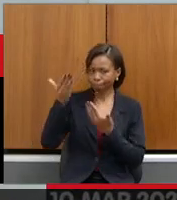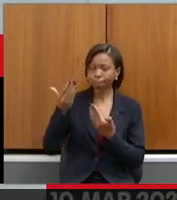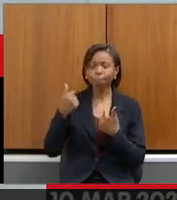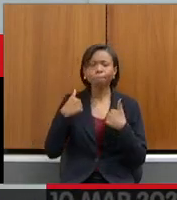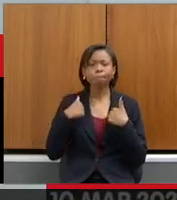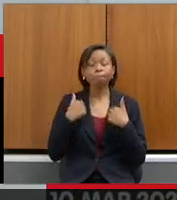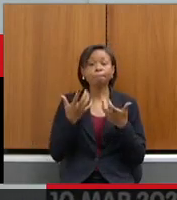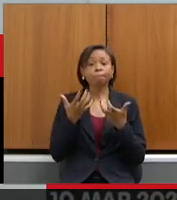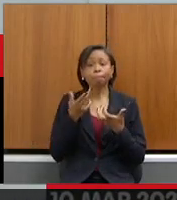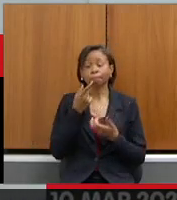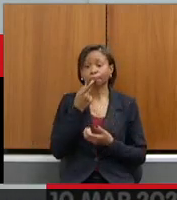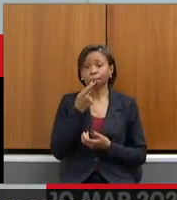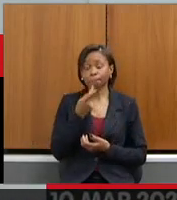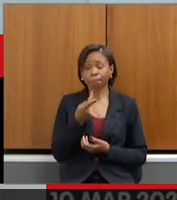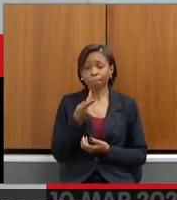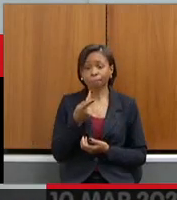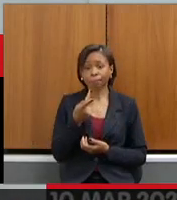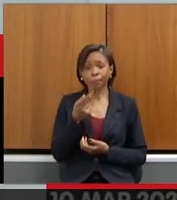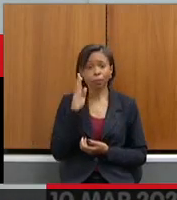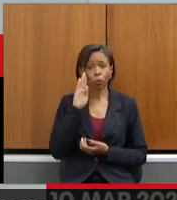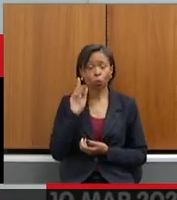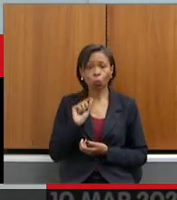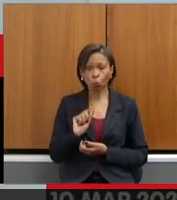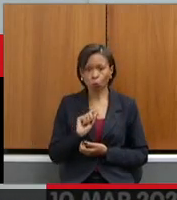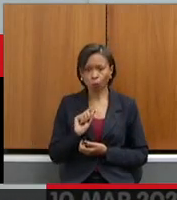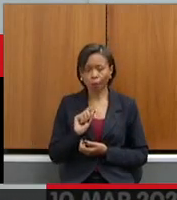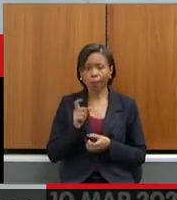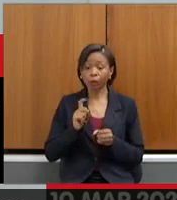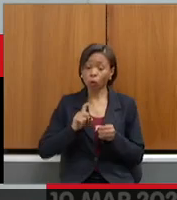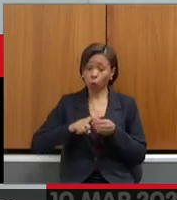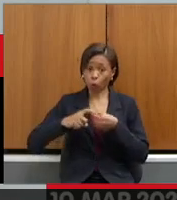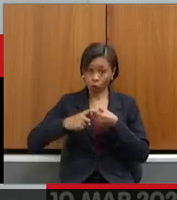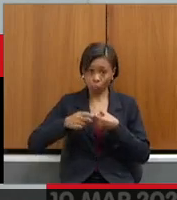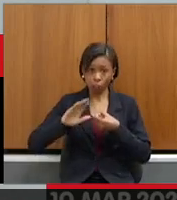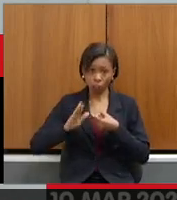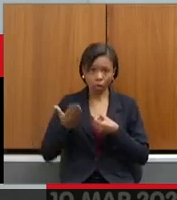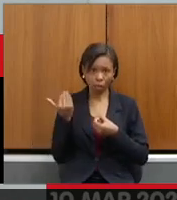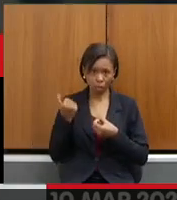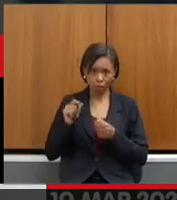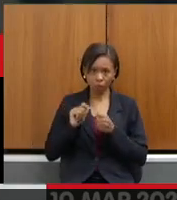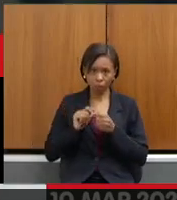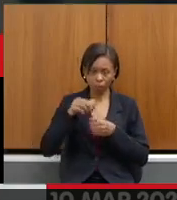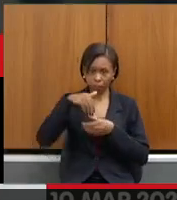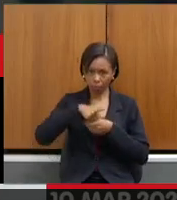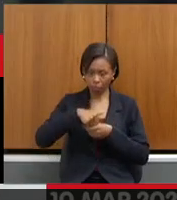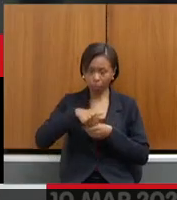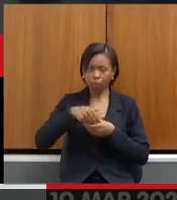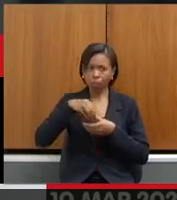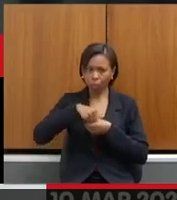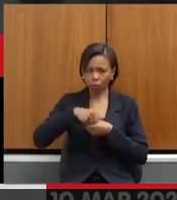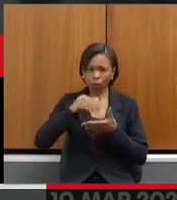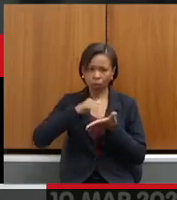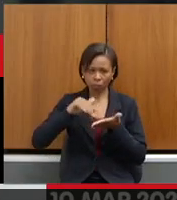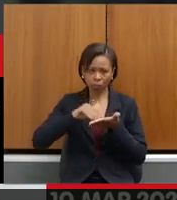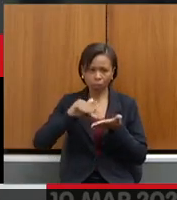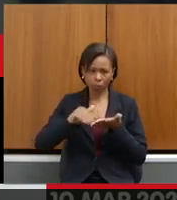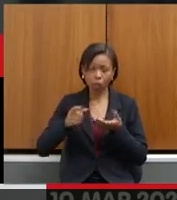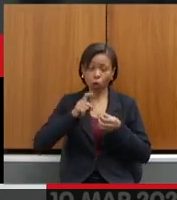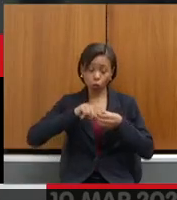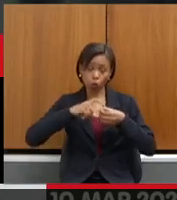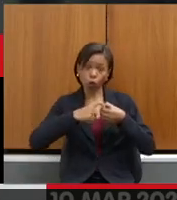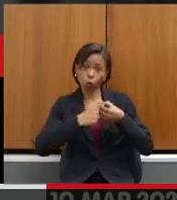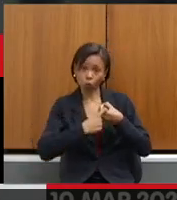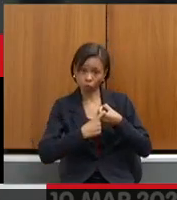queria fatizar aqui que os convênios que nós fizemos praticamente na secretaria desde que nós Assumimos são